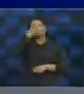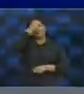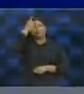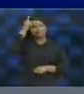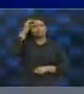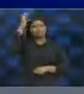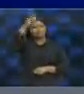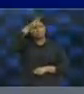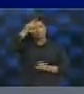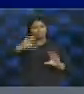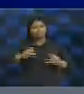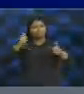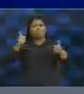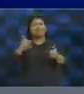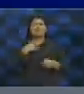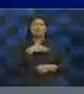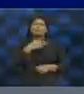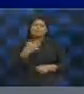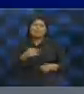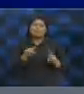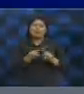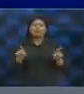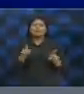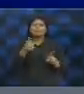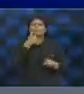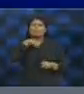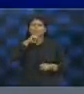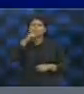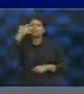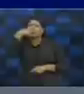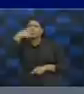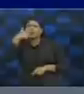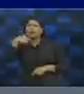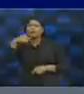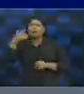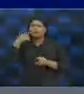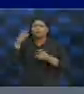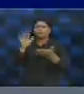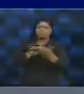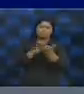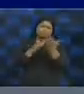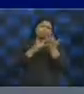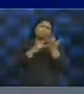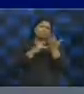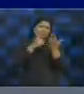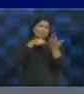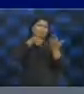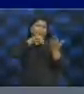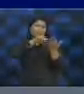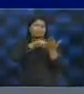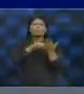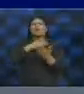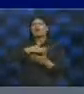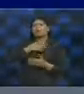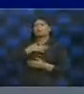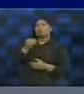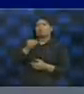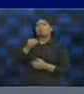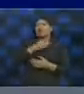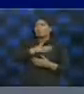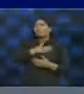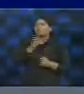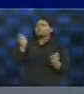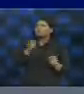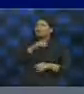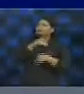Mas hoje eu vi um vídeo da minha mãe chorando e ela disse assim: calma, filho, o amor tudo supera. O amor vai oferecer um futuro melhor